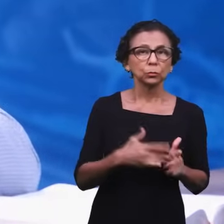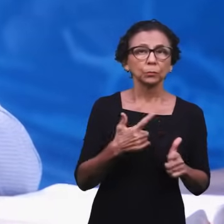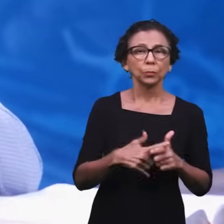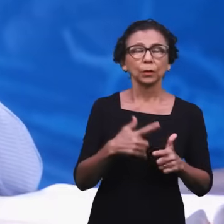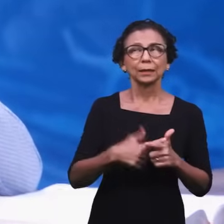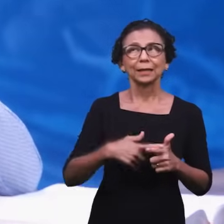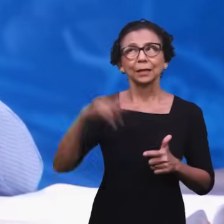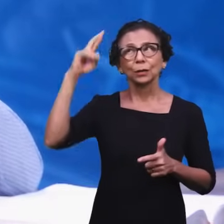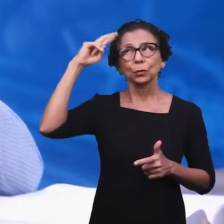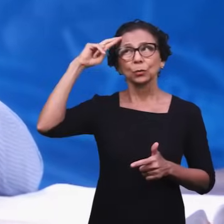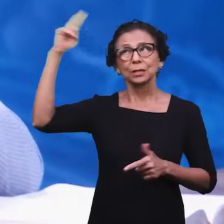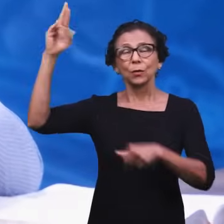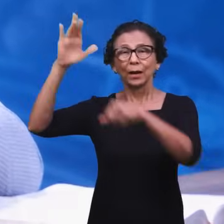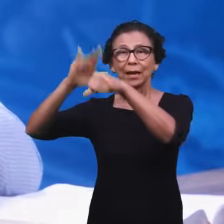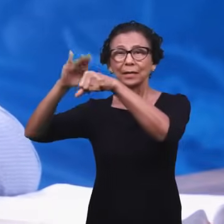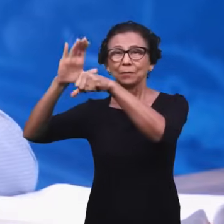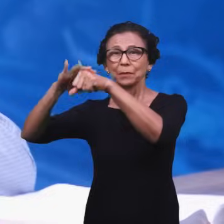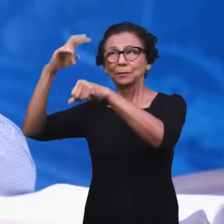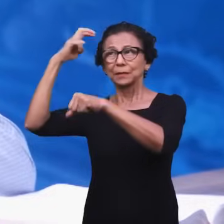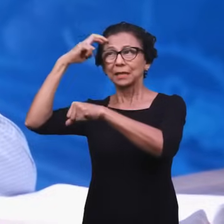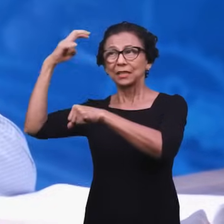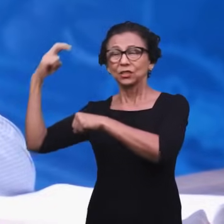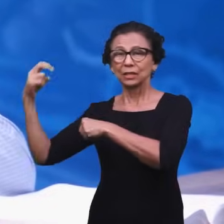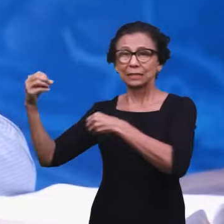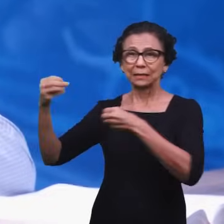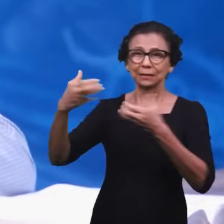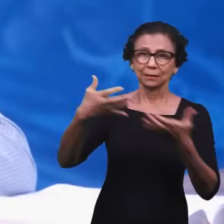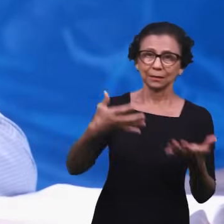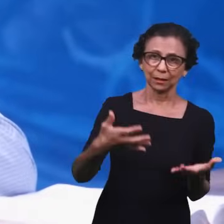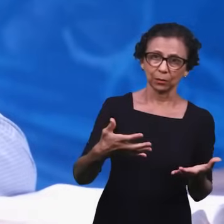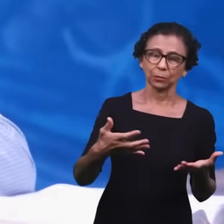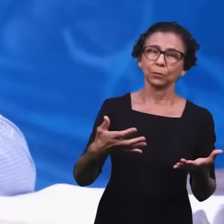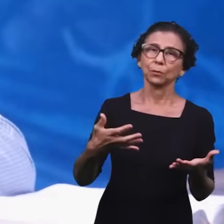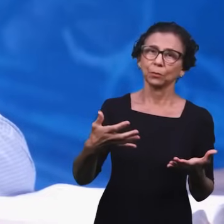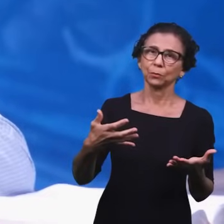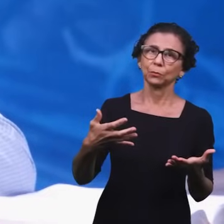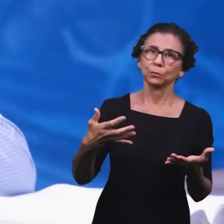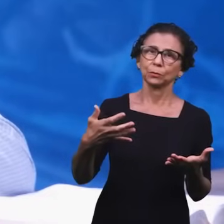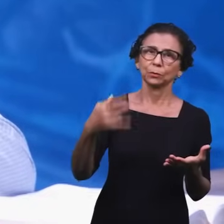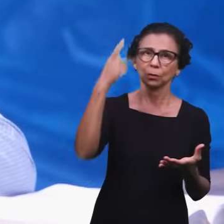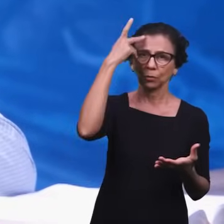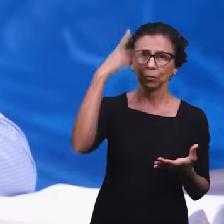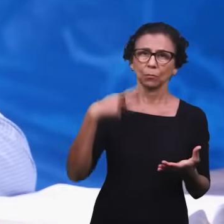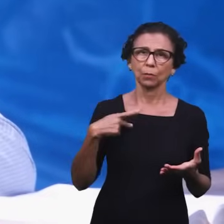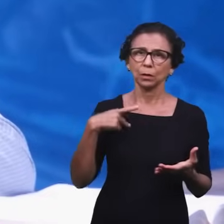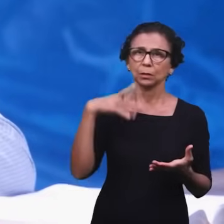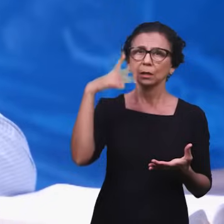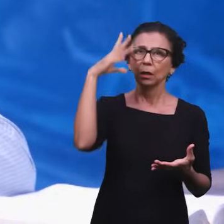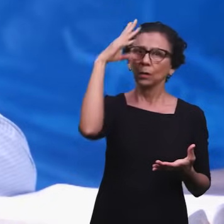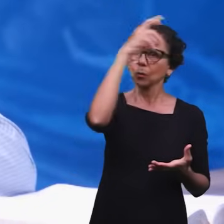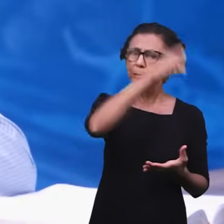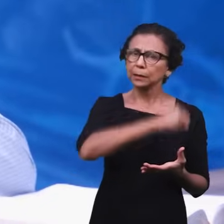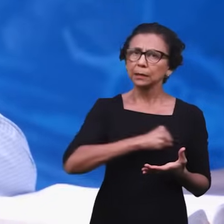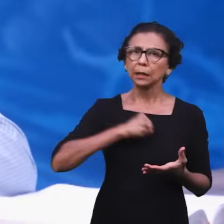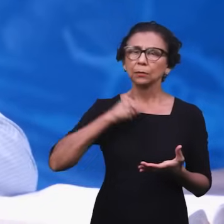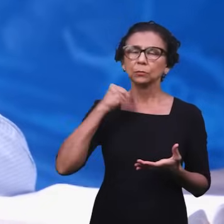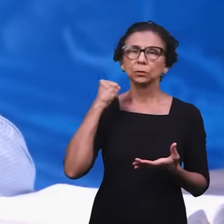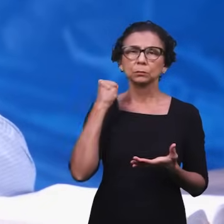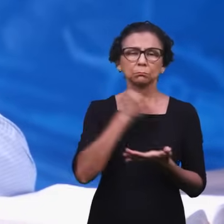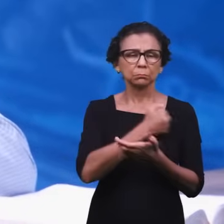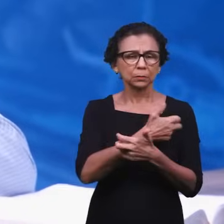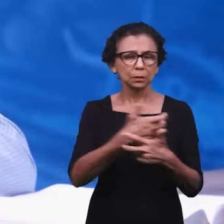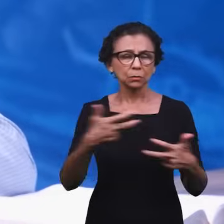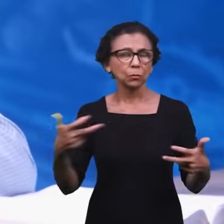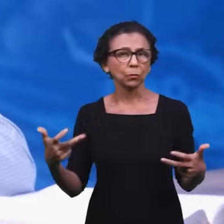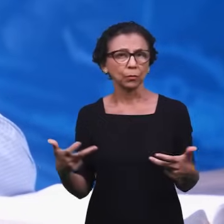homem, ele construiu muitas coisas, ele compreendeu muitas coisas, mas ela tem os seus